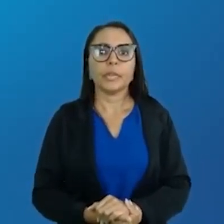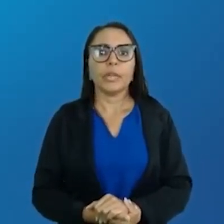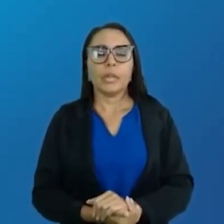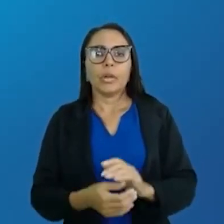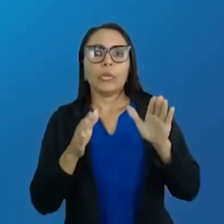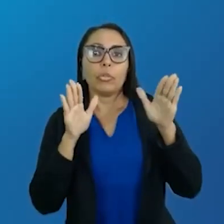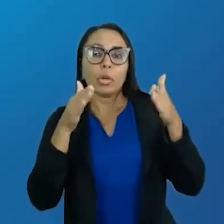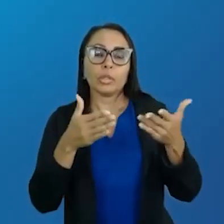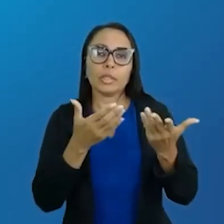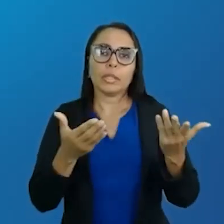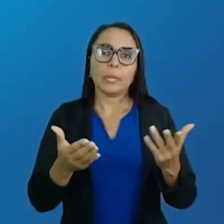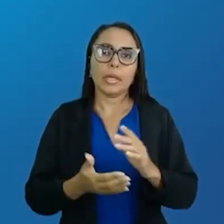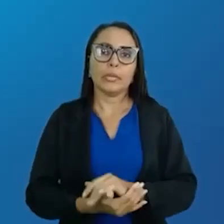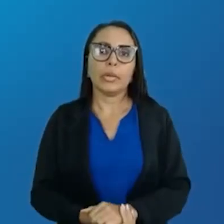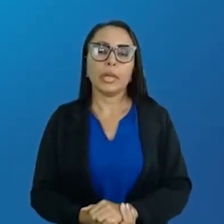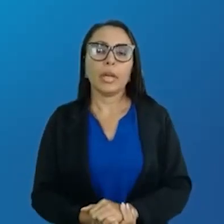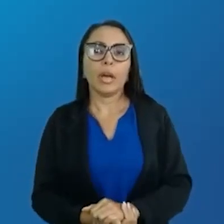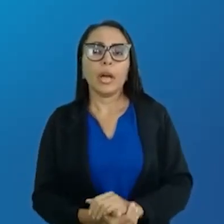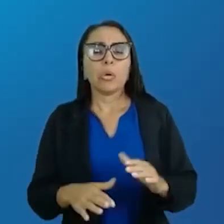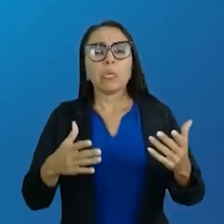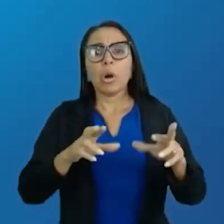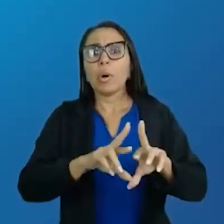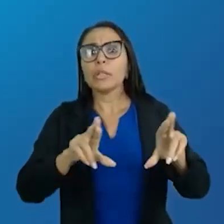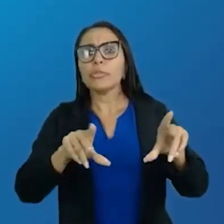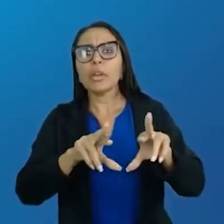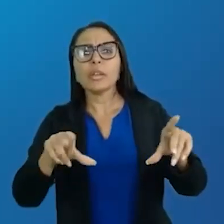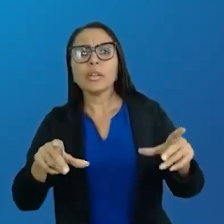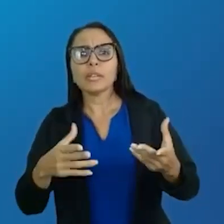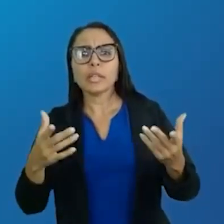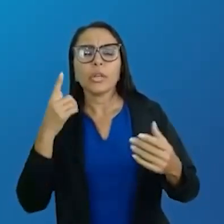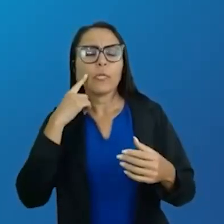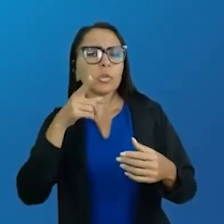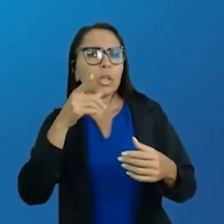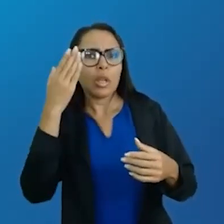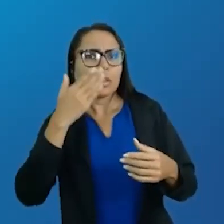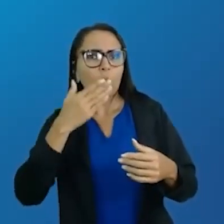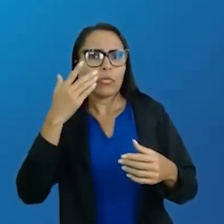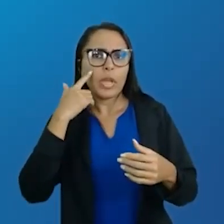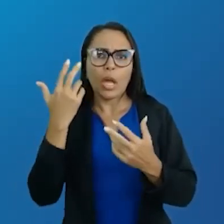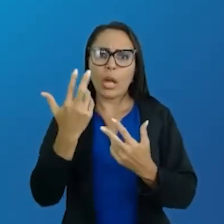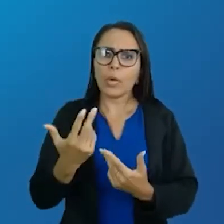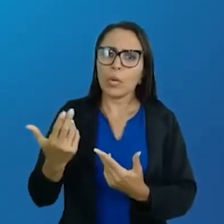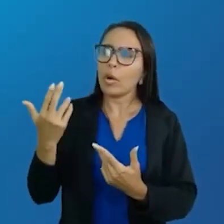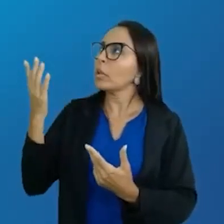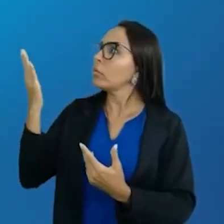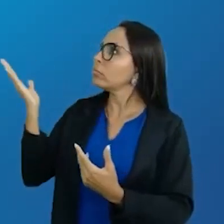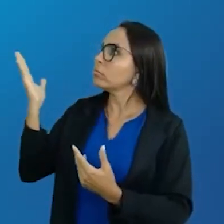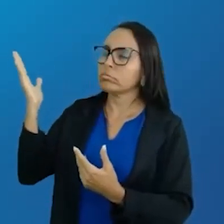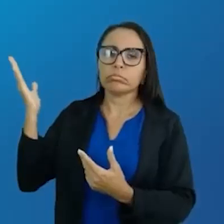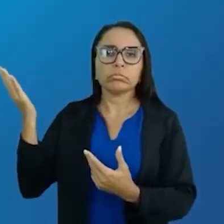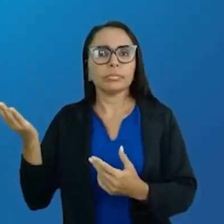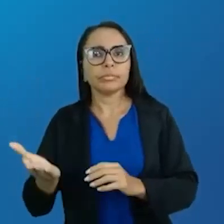um elemento. E aí você pode estar pensando, qual é a diferença da pregnância? É porque aqui você não vê necessariamente uma forma, você vê uma representação.